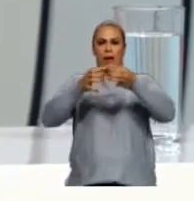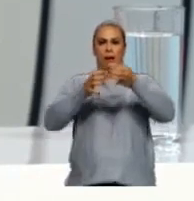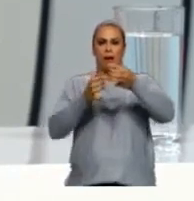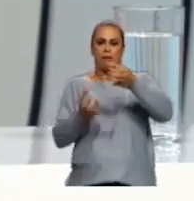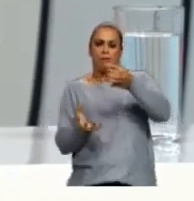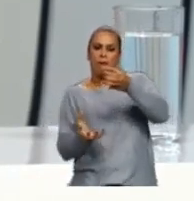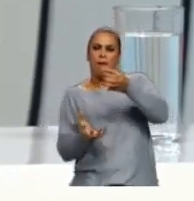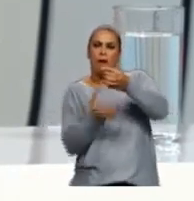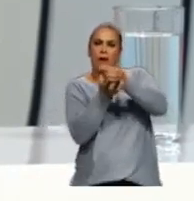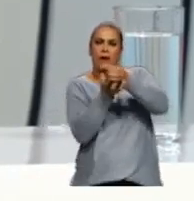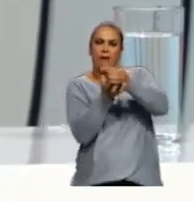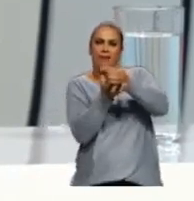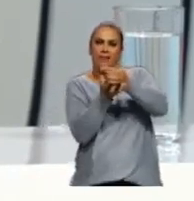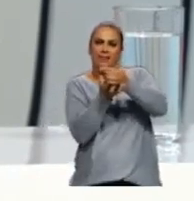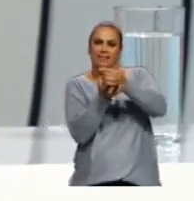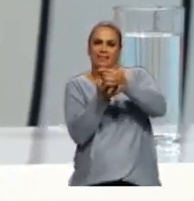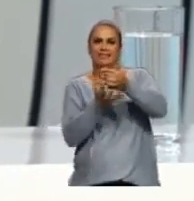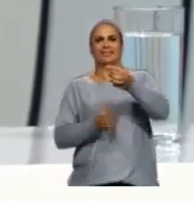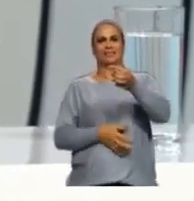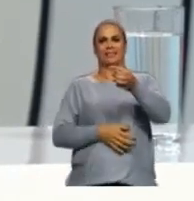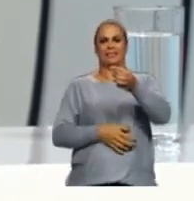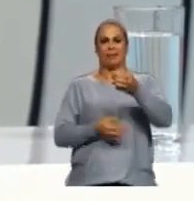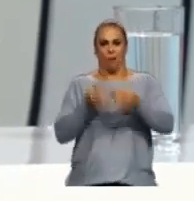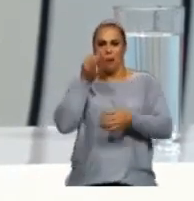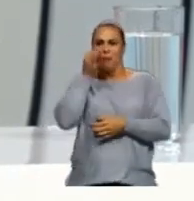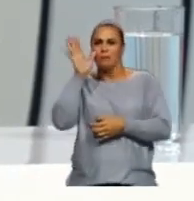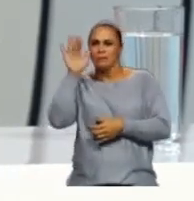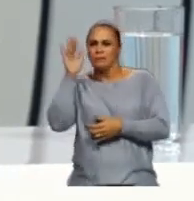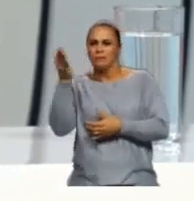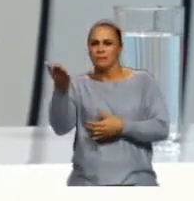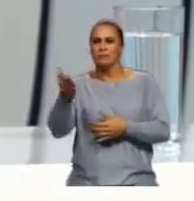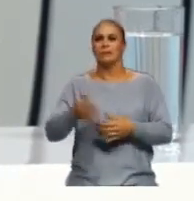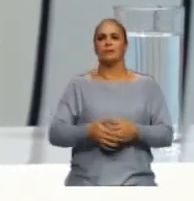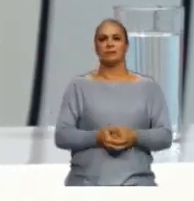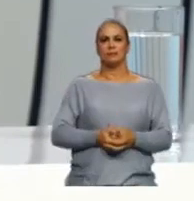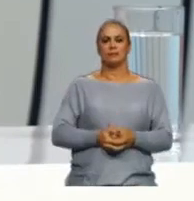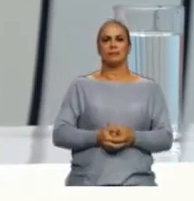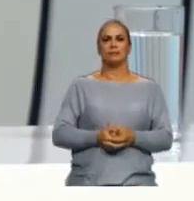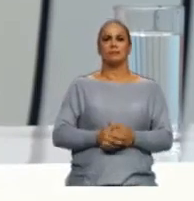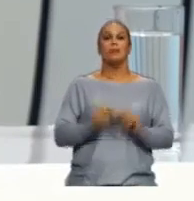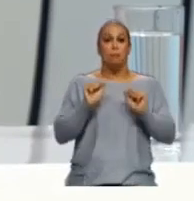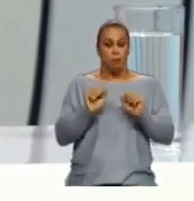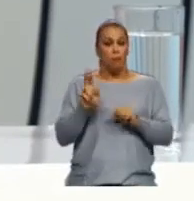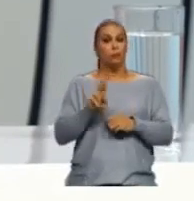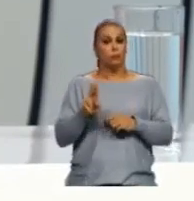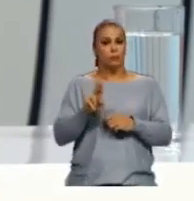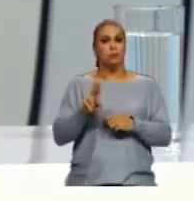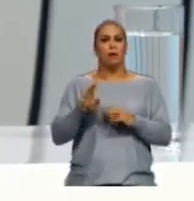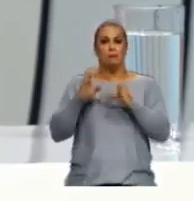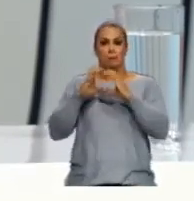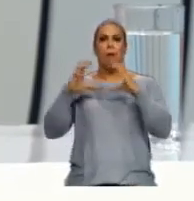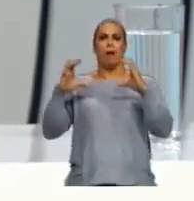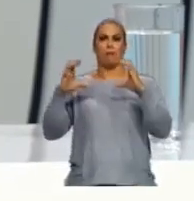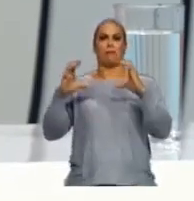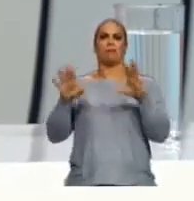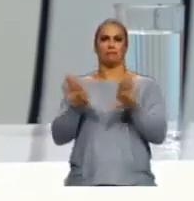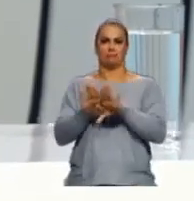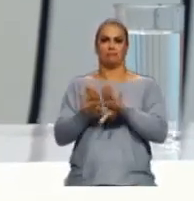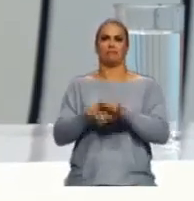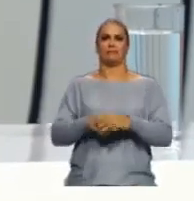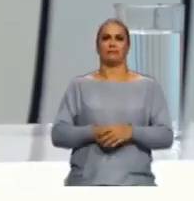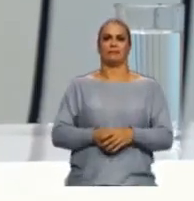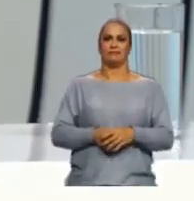cobrir essa parte aberta com a luva ou com um balão, que pode ser um balão maior.